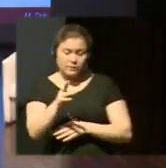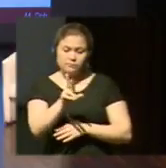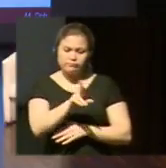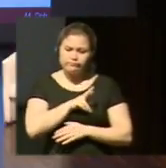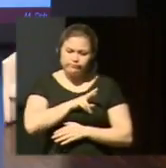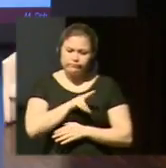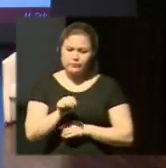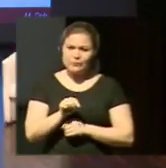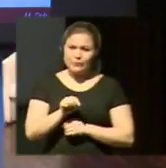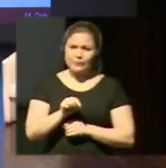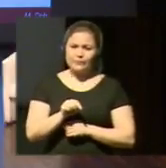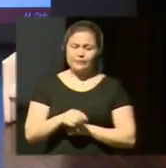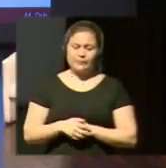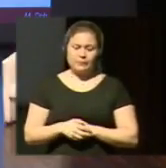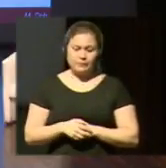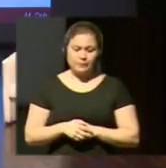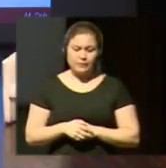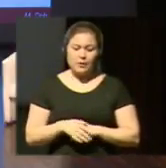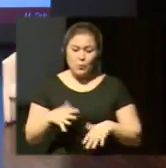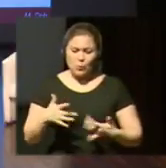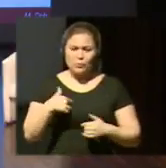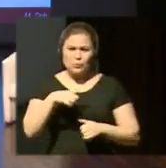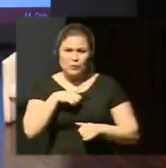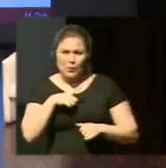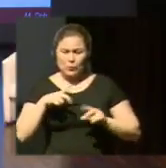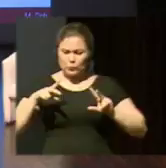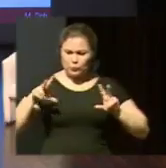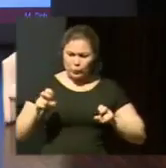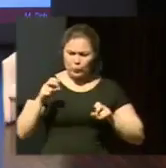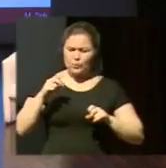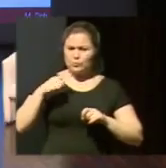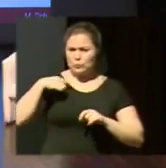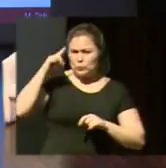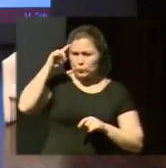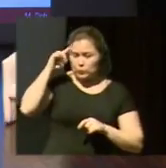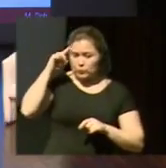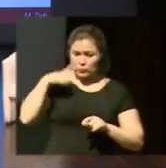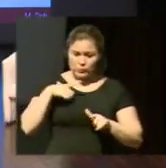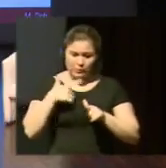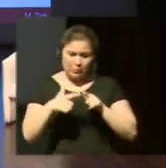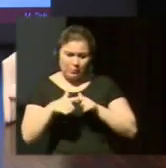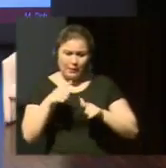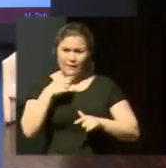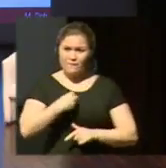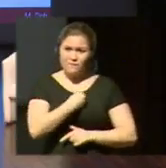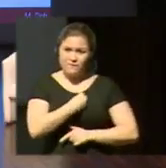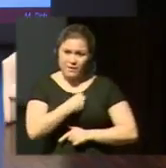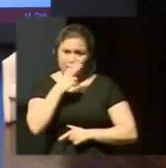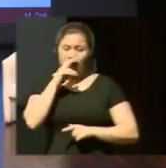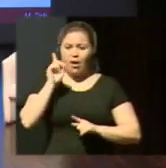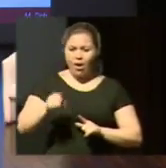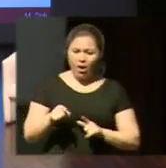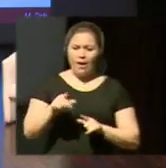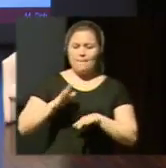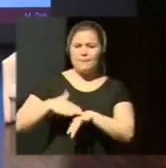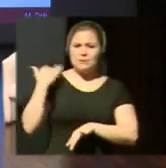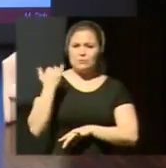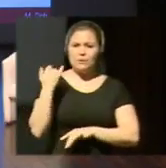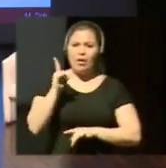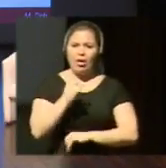dizem, quer dizer, quando eu tenho uma questão do cotidiano, eu tenho um problema na vida diária, eu utilizo como fonte mais importante a